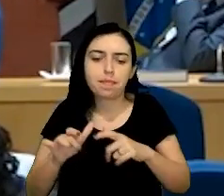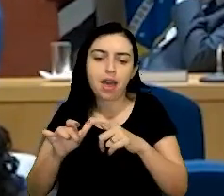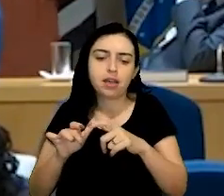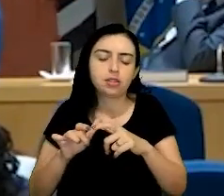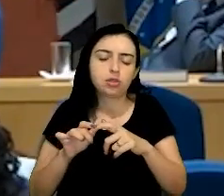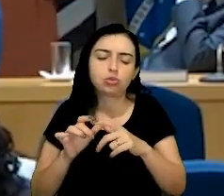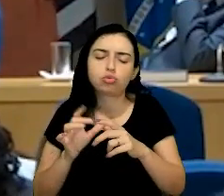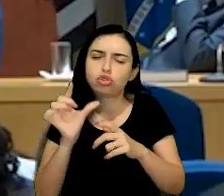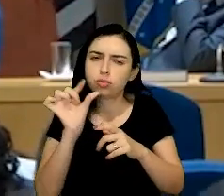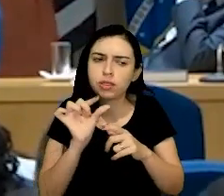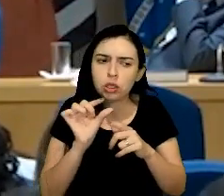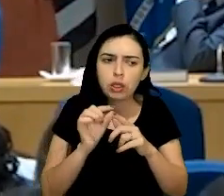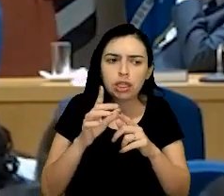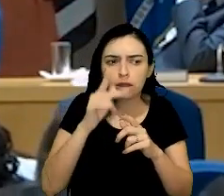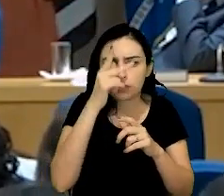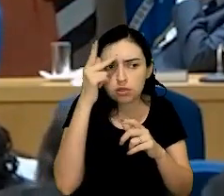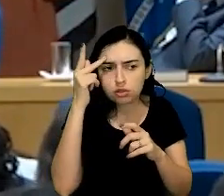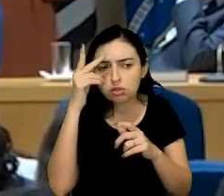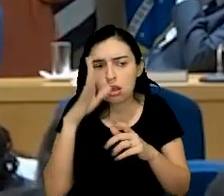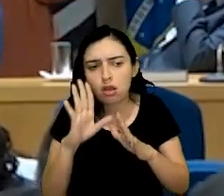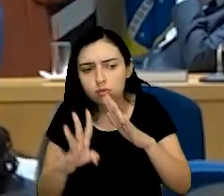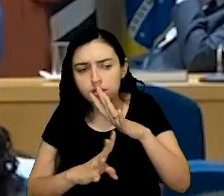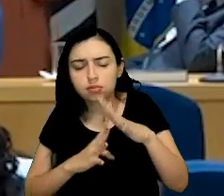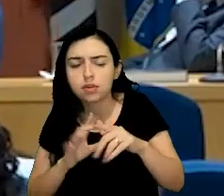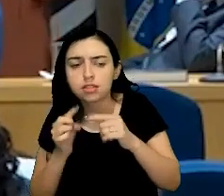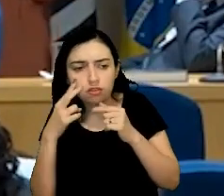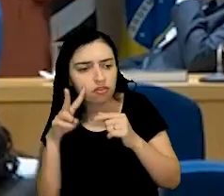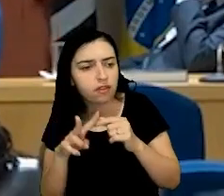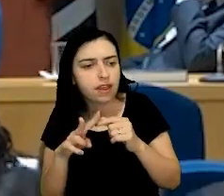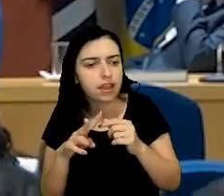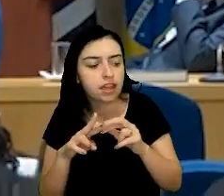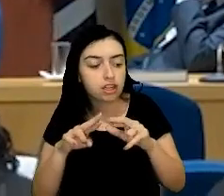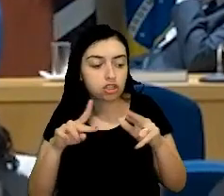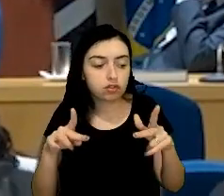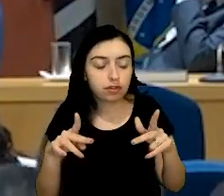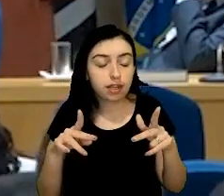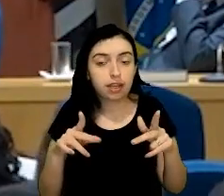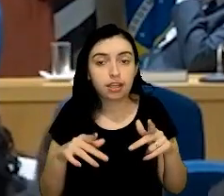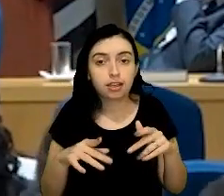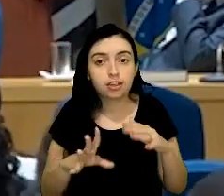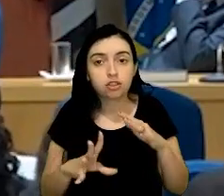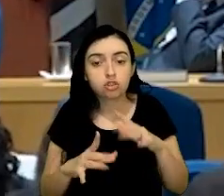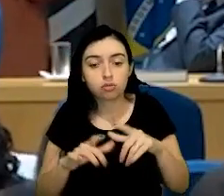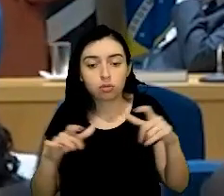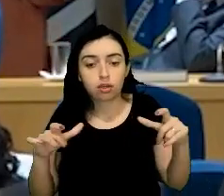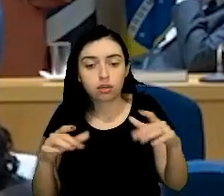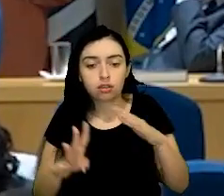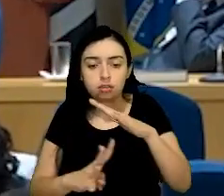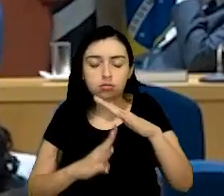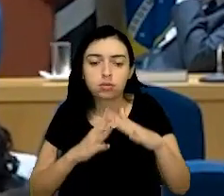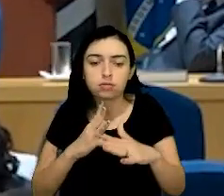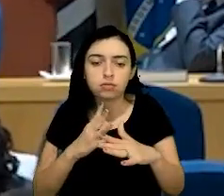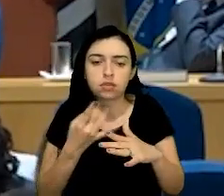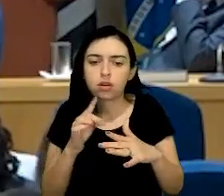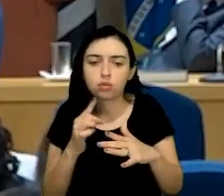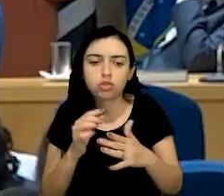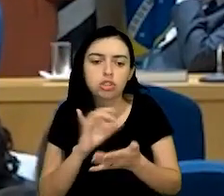é visível, é diferente de um fluxo migratório que quando ou não era documentado,